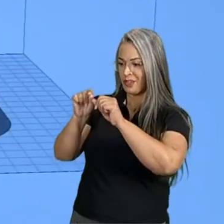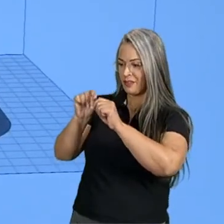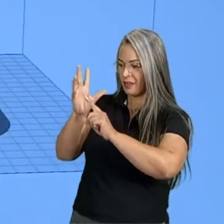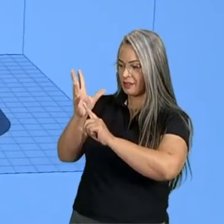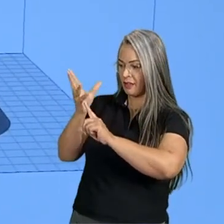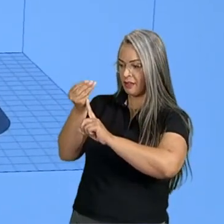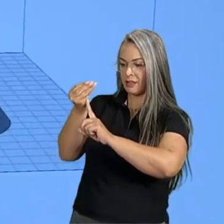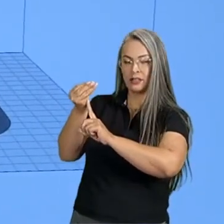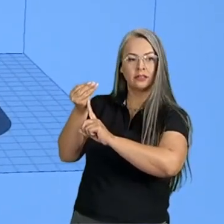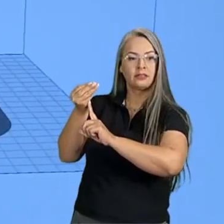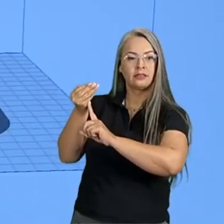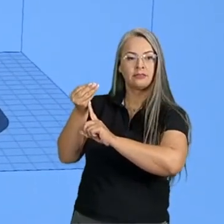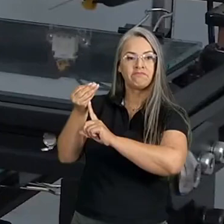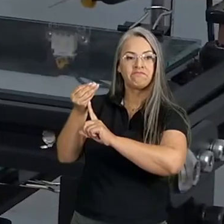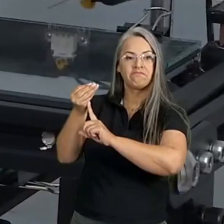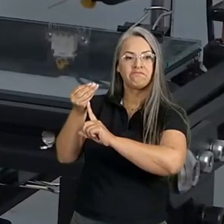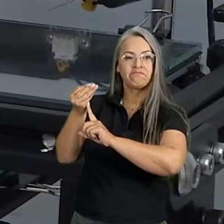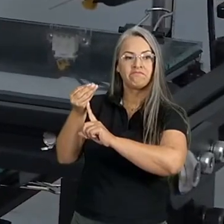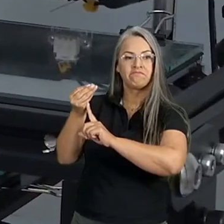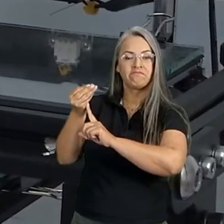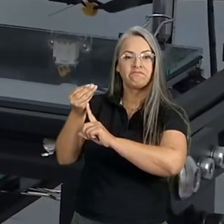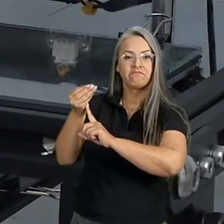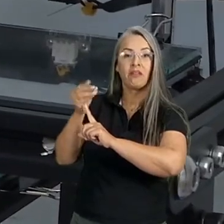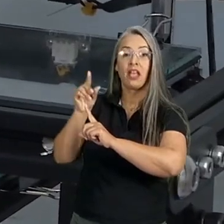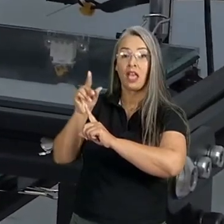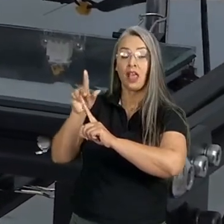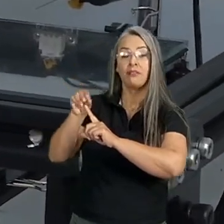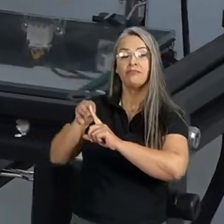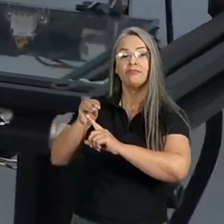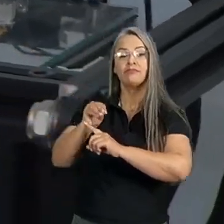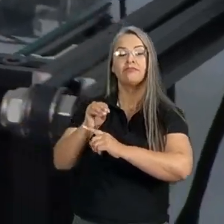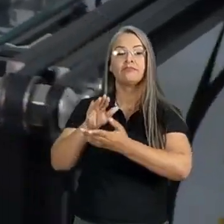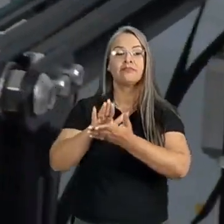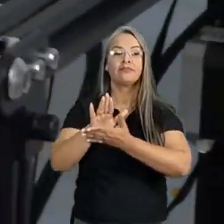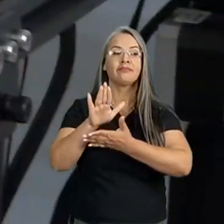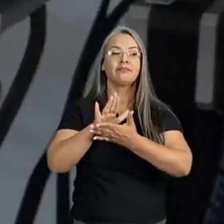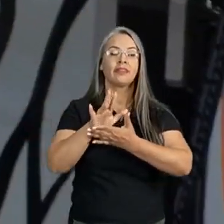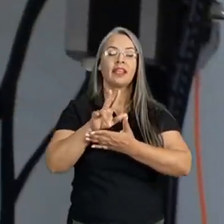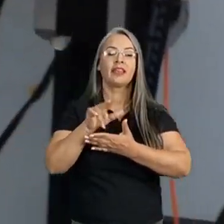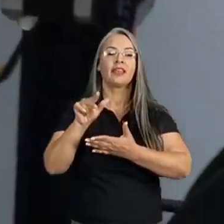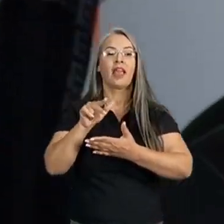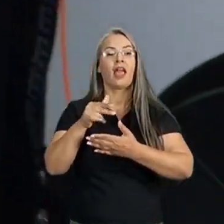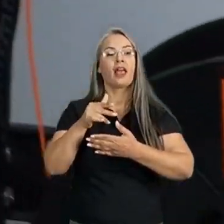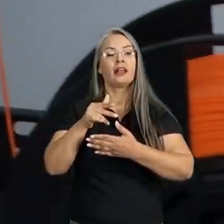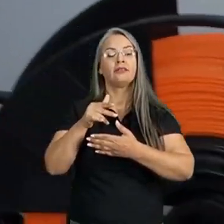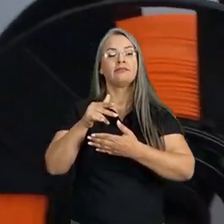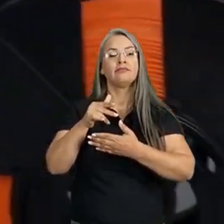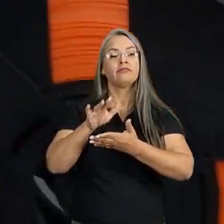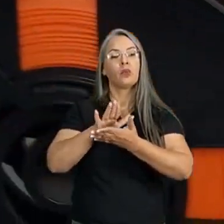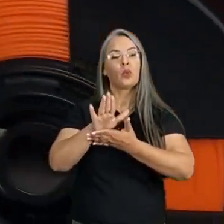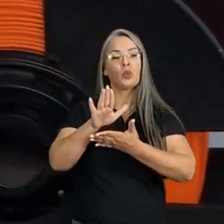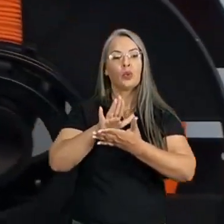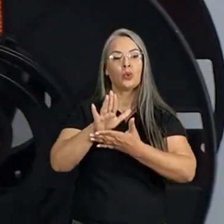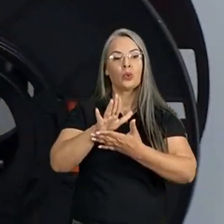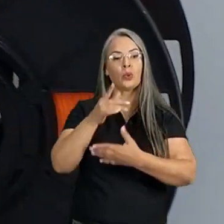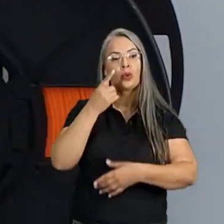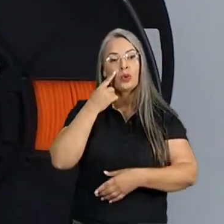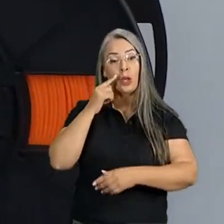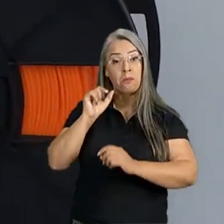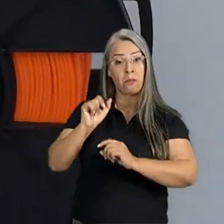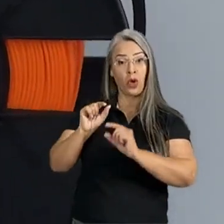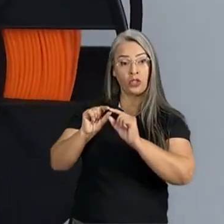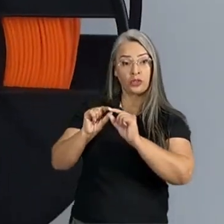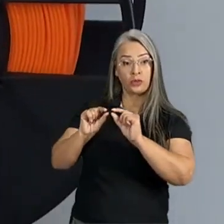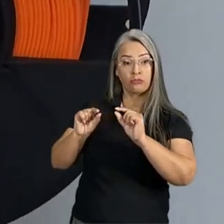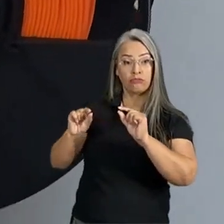no traz o arquivo para impressora e aí ela faz todo o trabalho então a gente pode trocar o filamento né